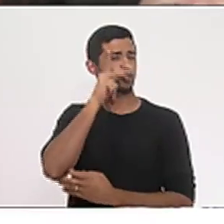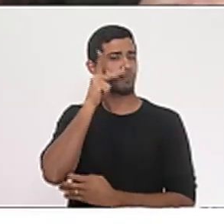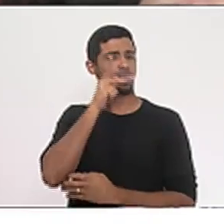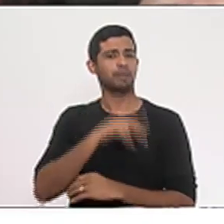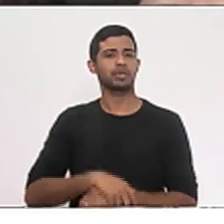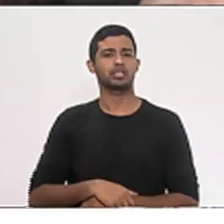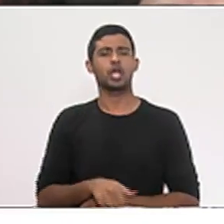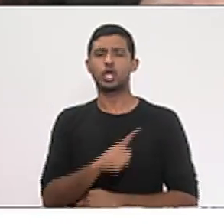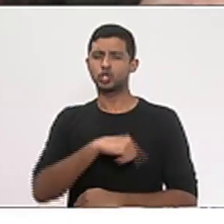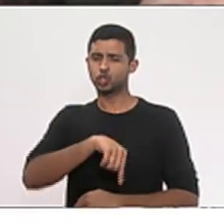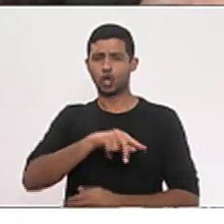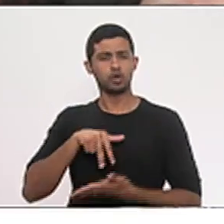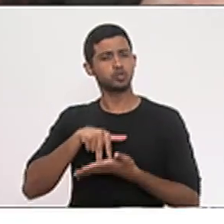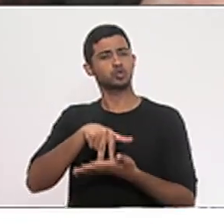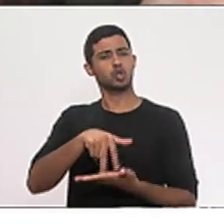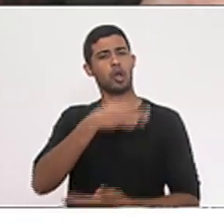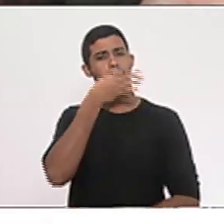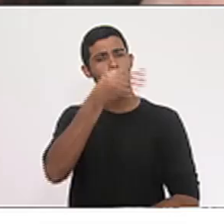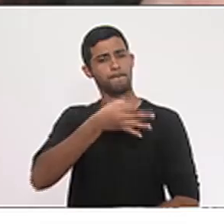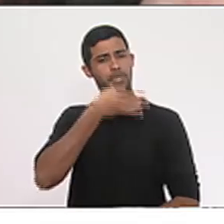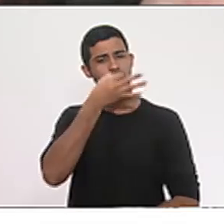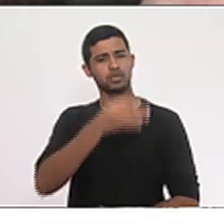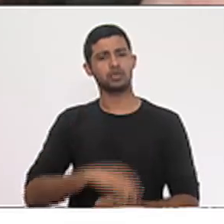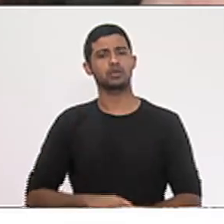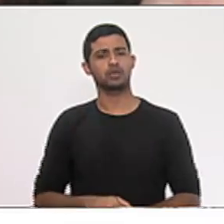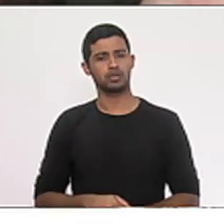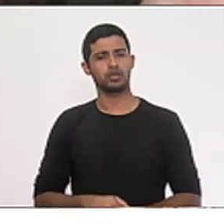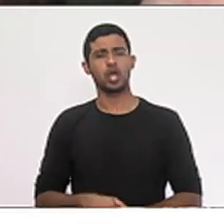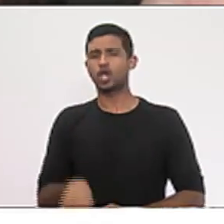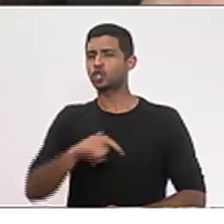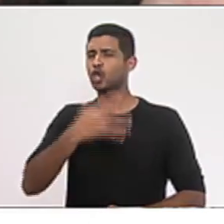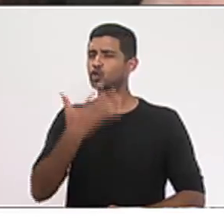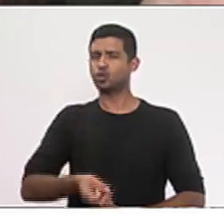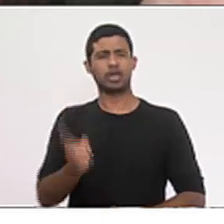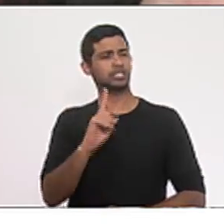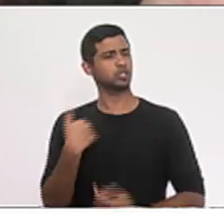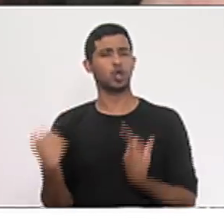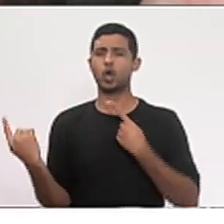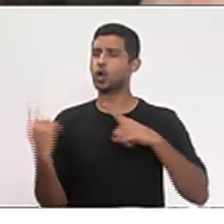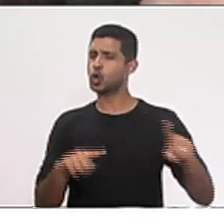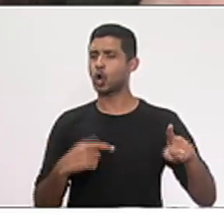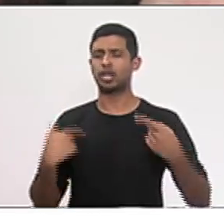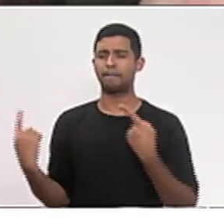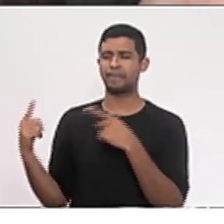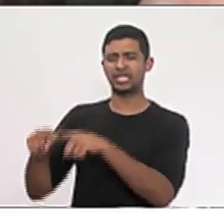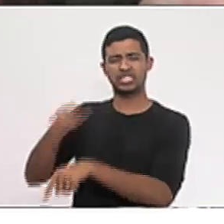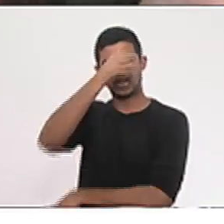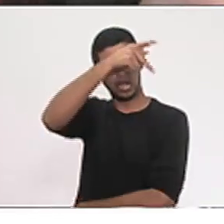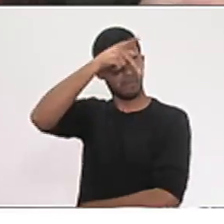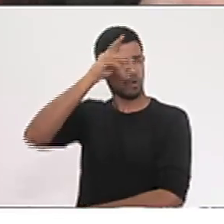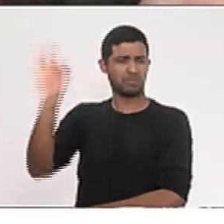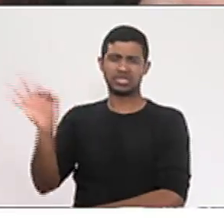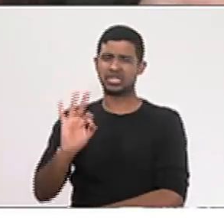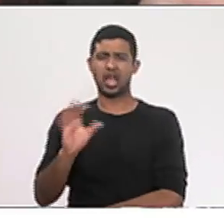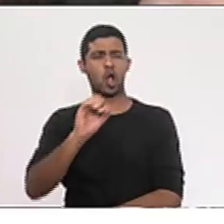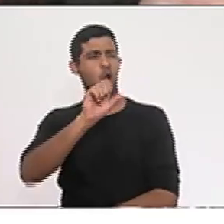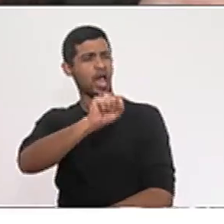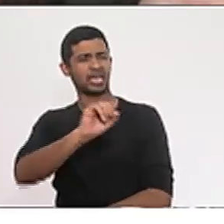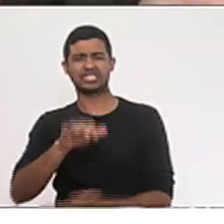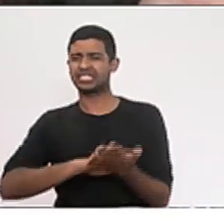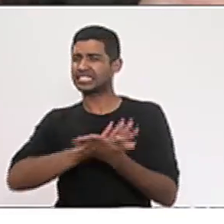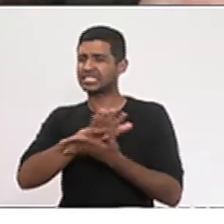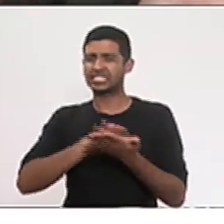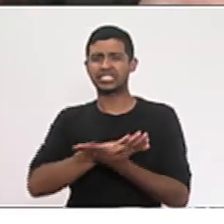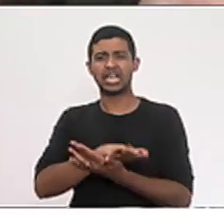parlamentar, a nossa posição drasticamente contrária à privatização. Não queremos parceria público-privada, não queremos OS, queremos uma